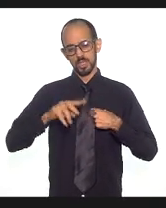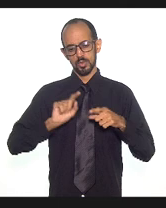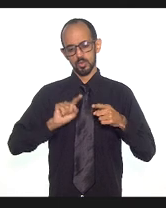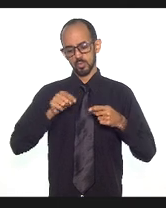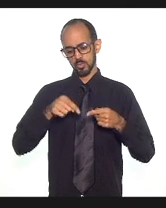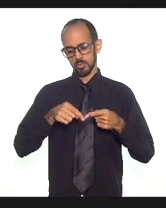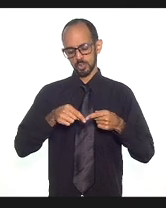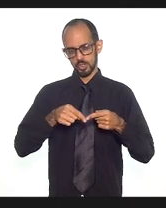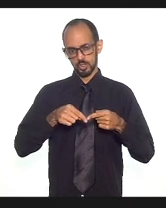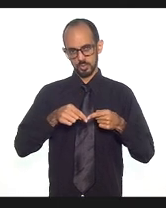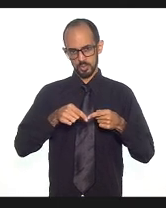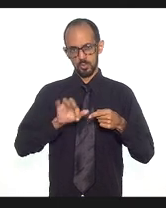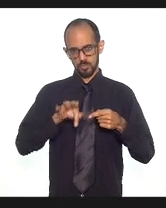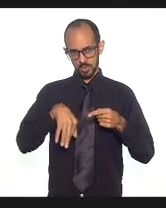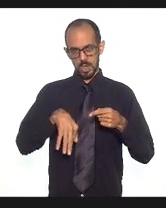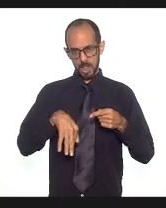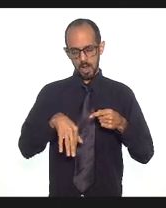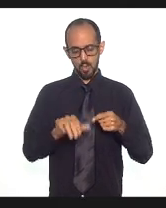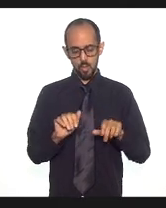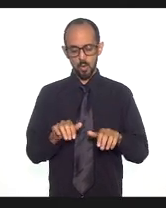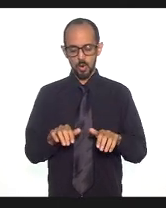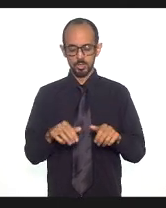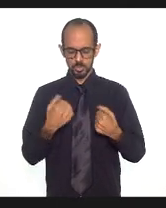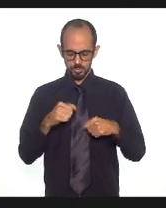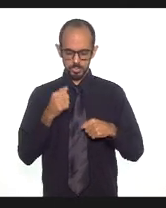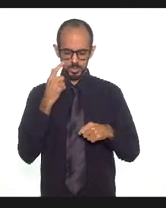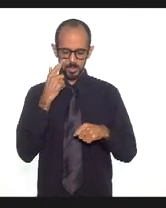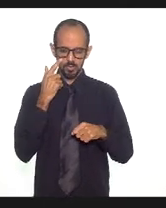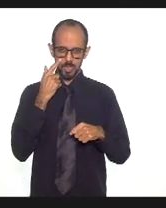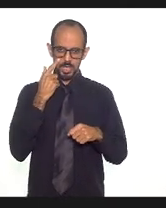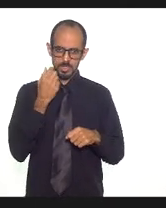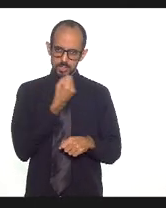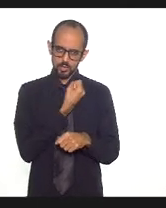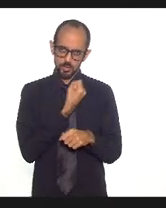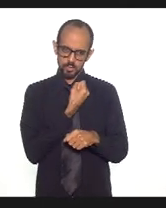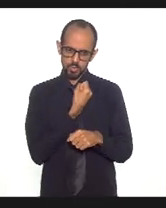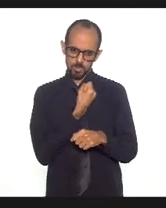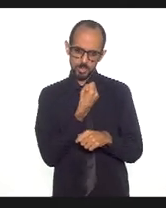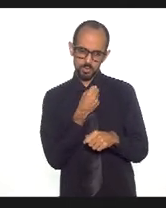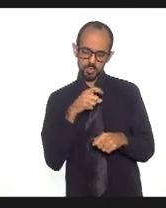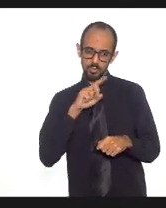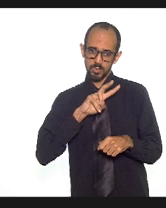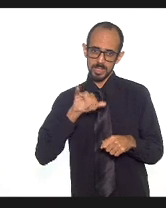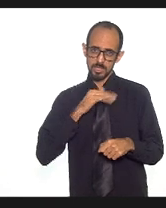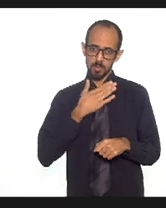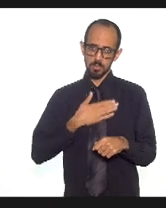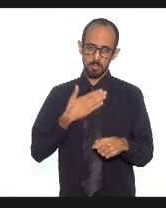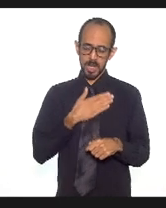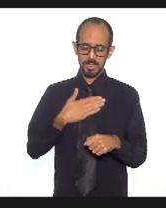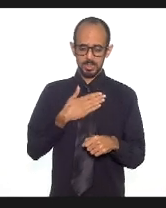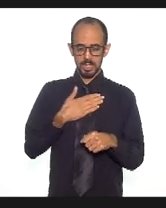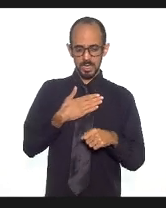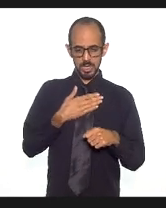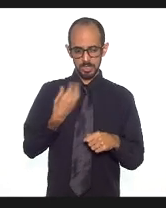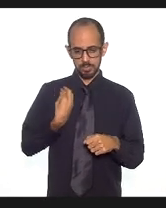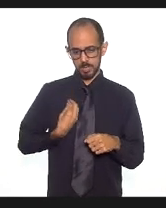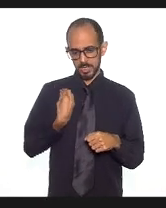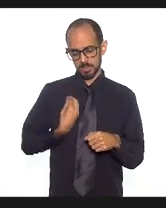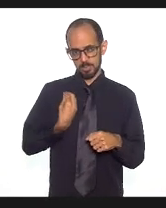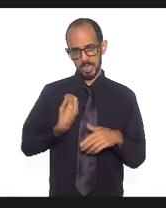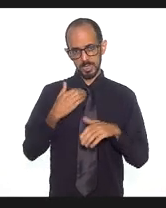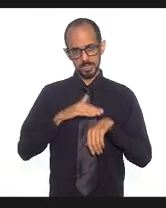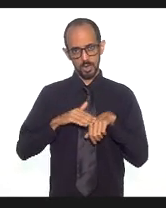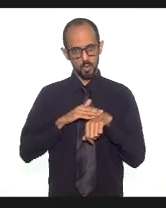na ponta. Então, a gente precisa ver esses números de perto e vai ser um prazer muito grande participar, dessa